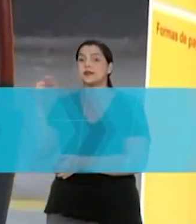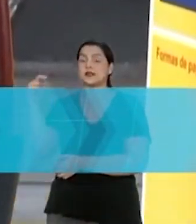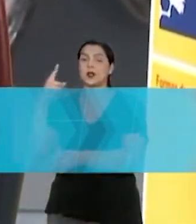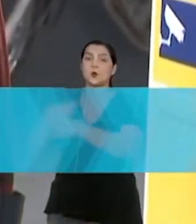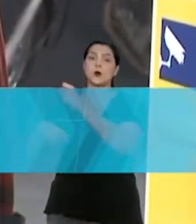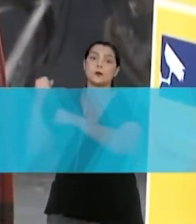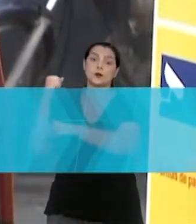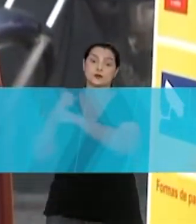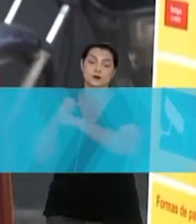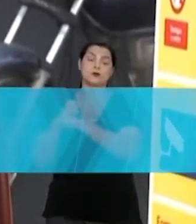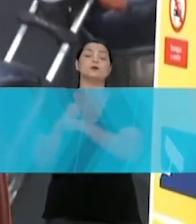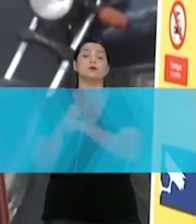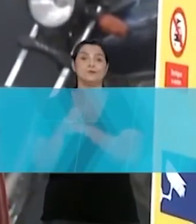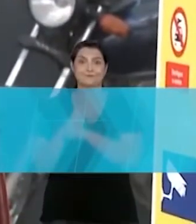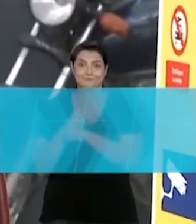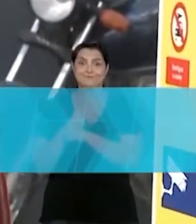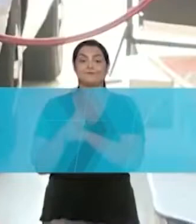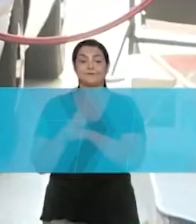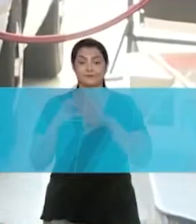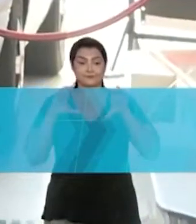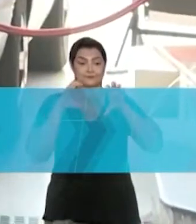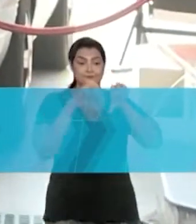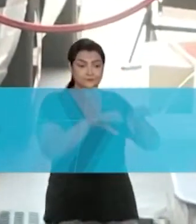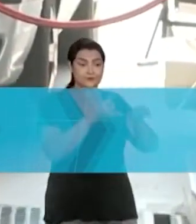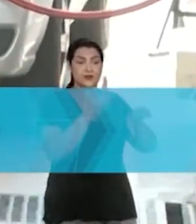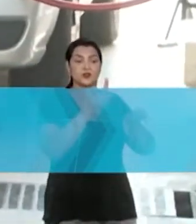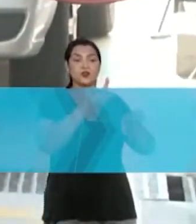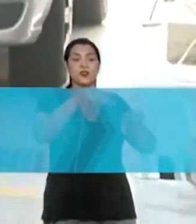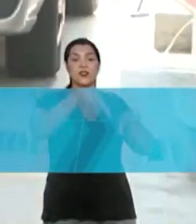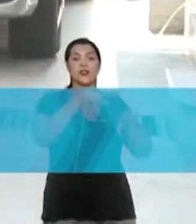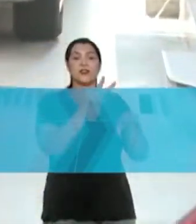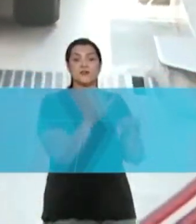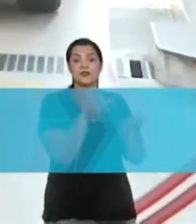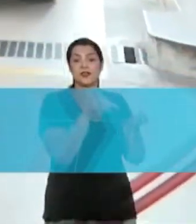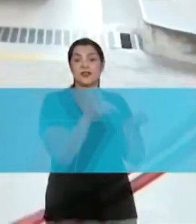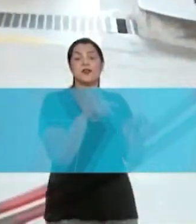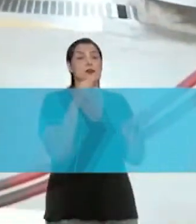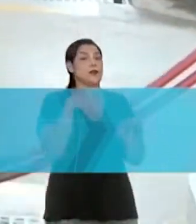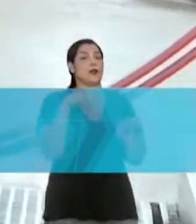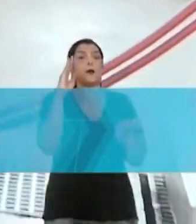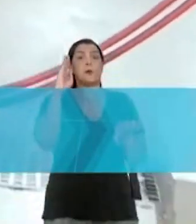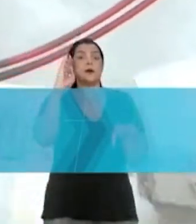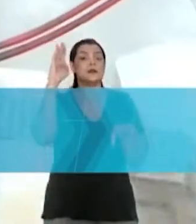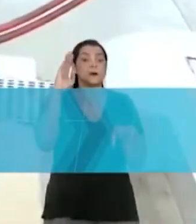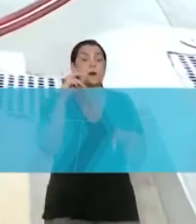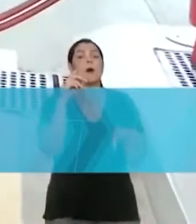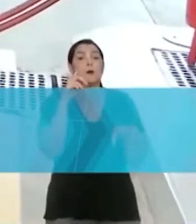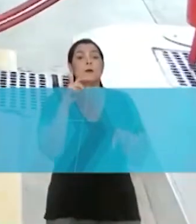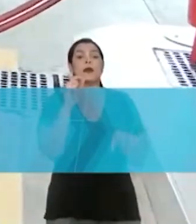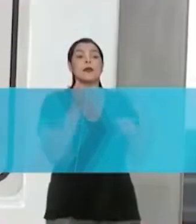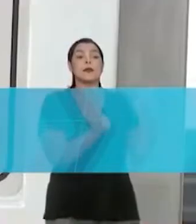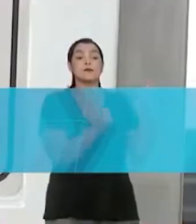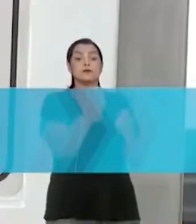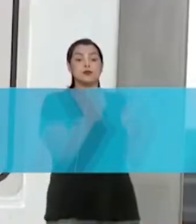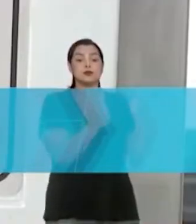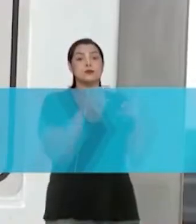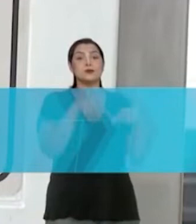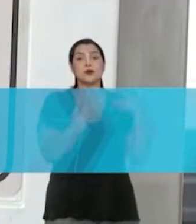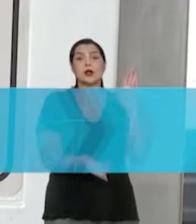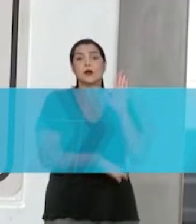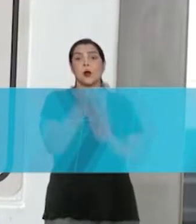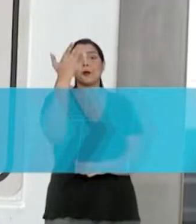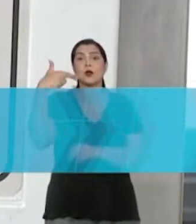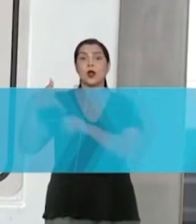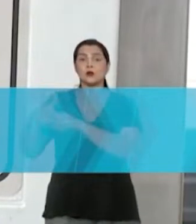em alta de 74 por cento é motivada pelo preço dos combustíveis só nos seis primeiros meses deste